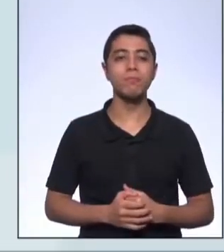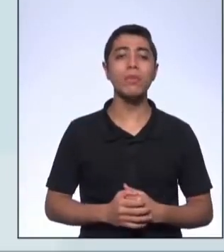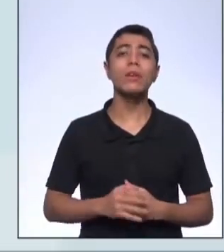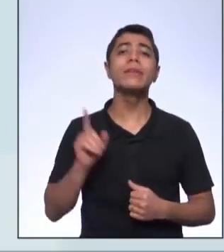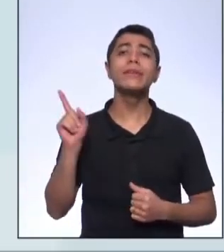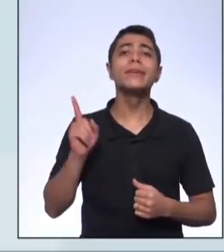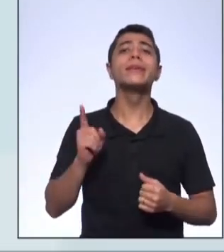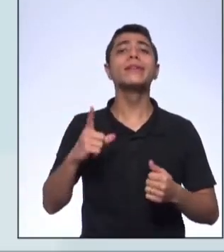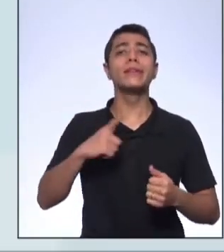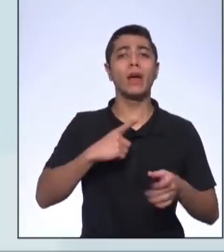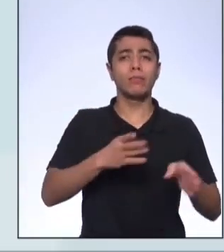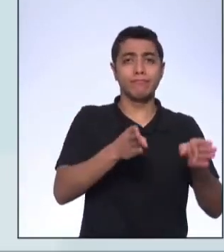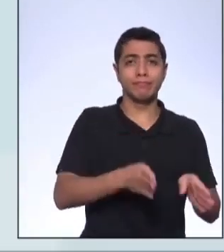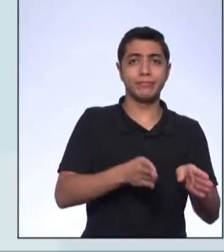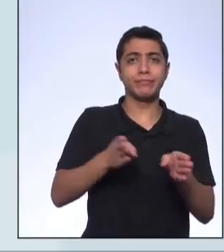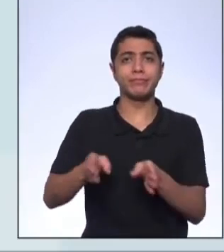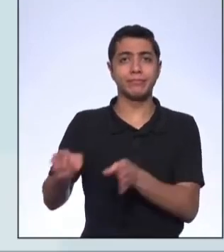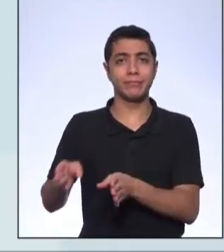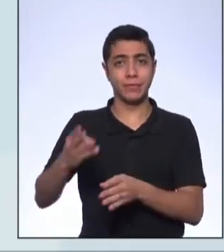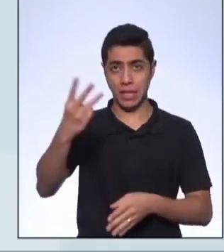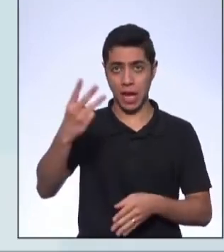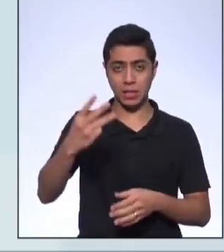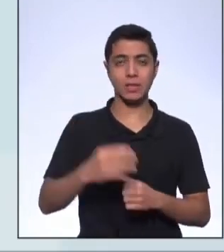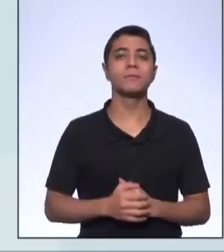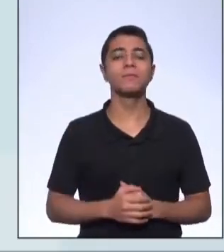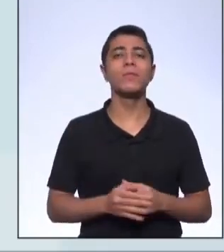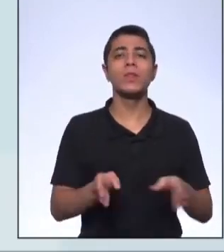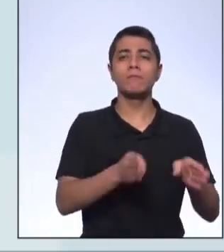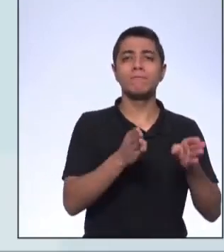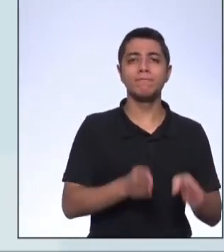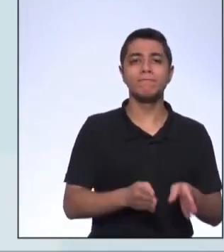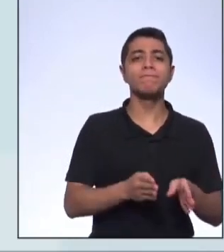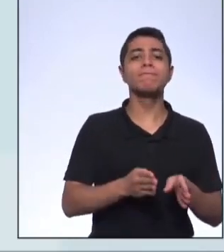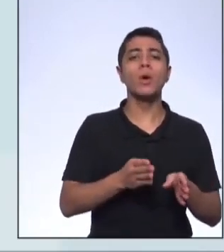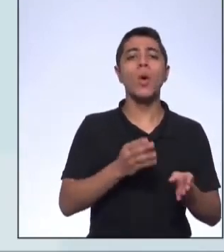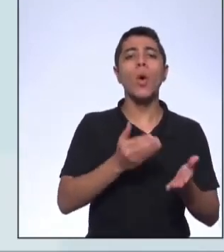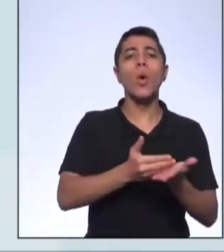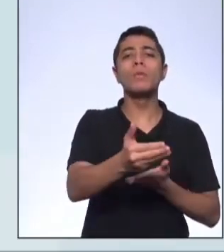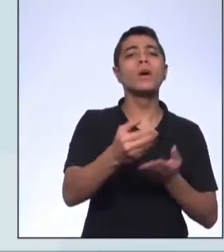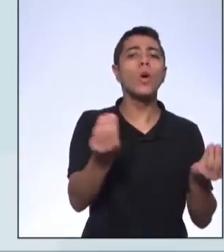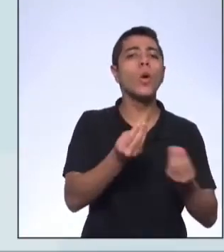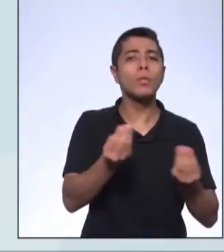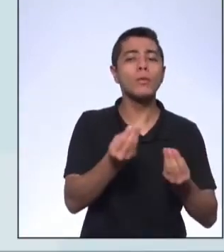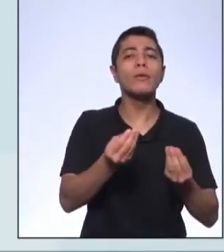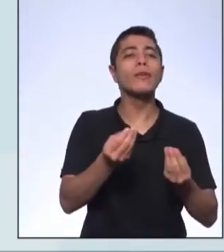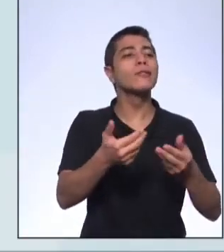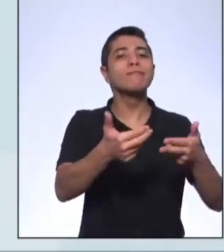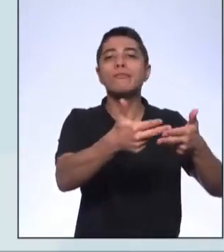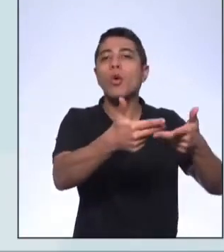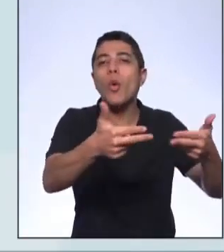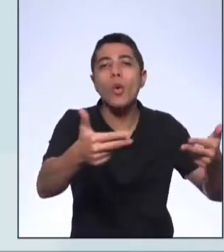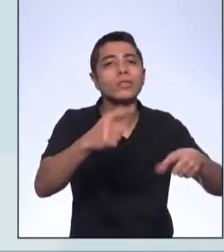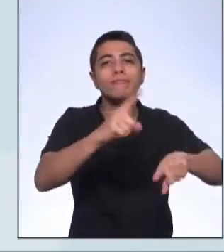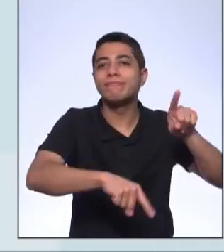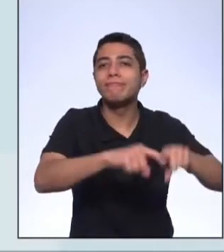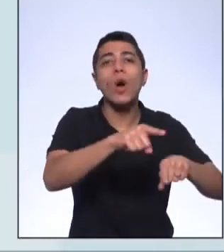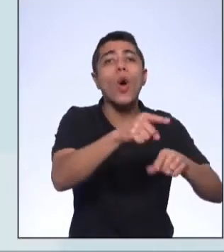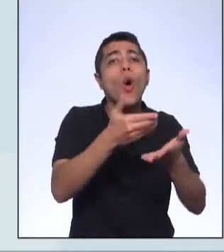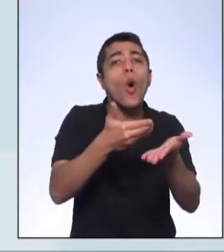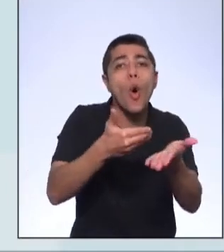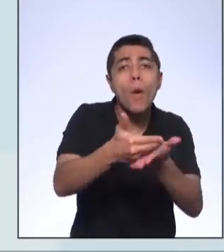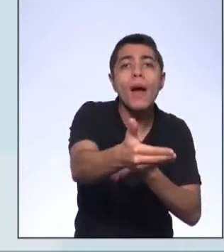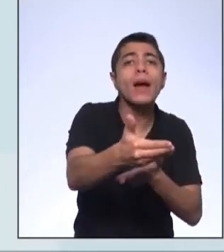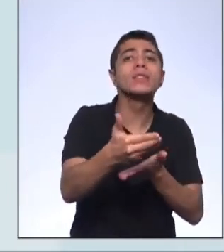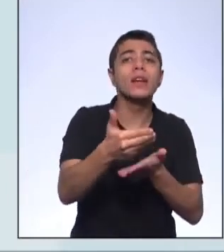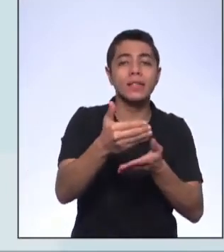estágio, os genes sofrem a ação de agentes carcinogênicos. Tá? São agentes que vão iniciar o processo de divisão